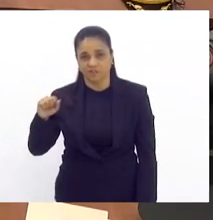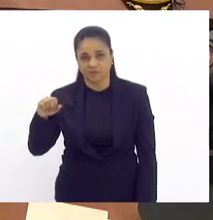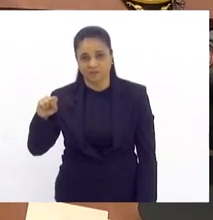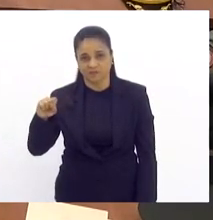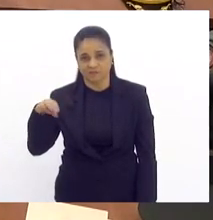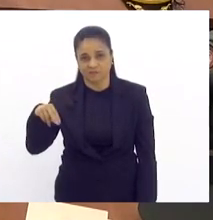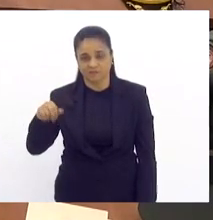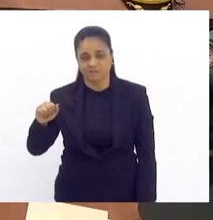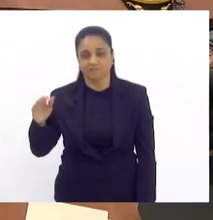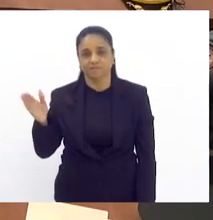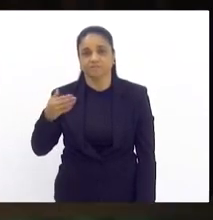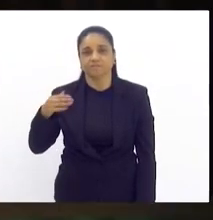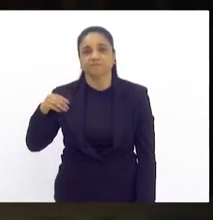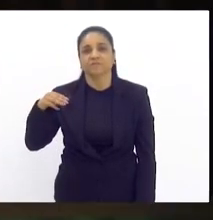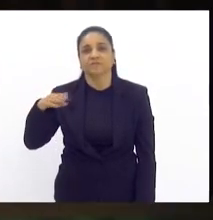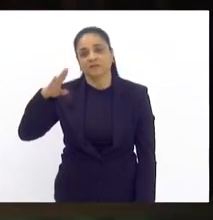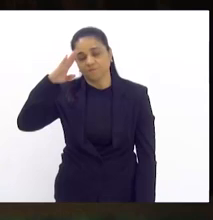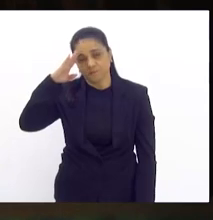Nunes.